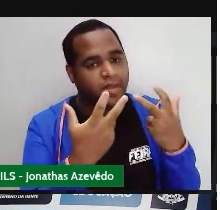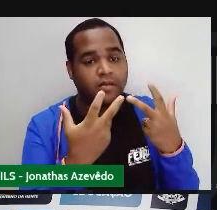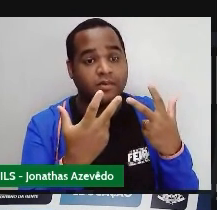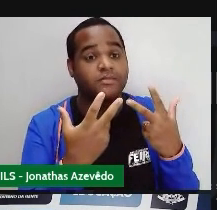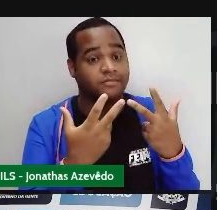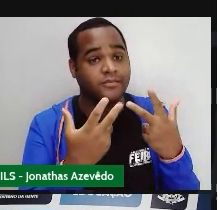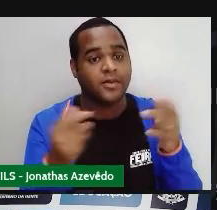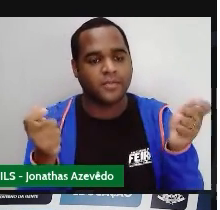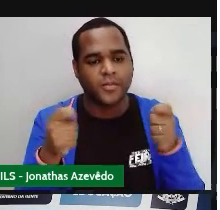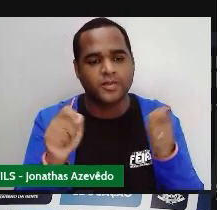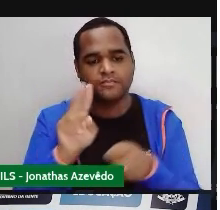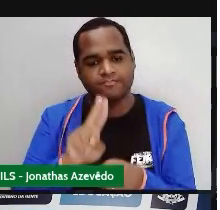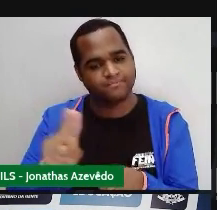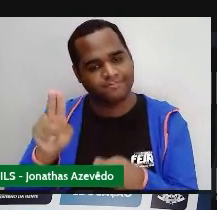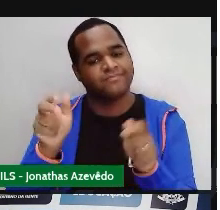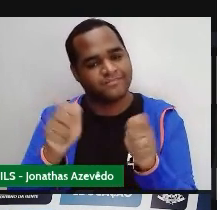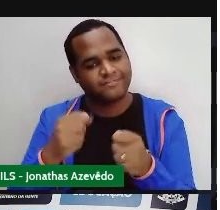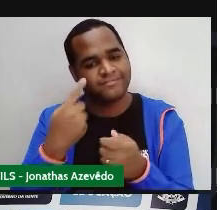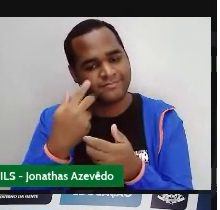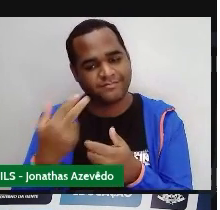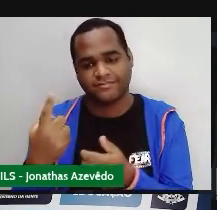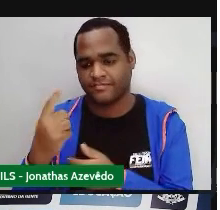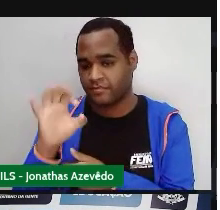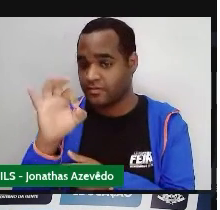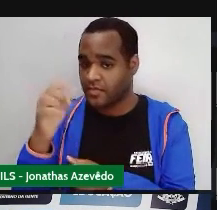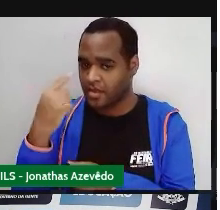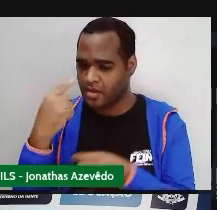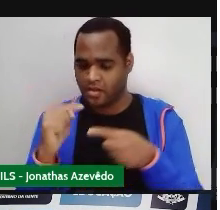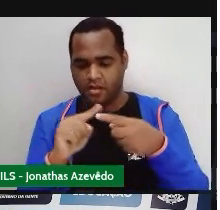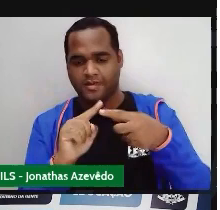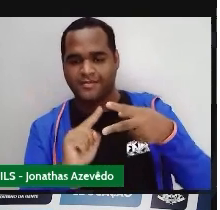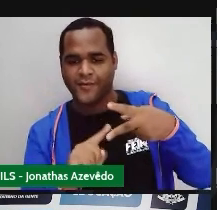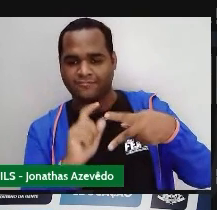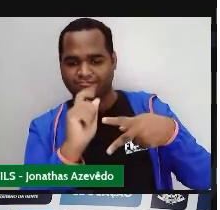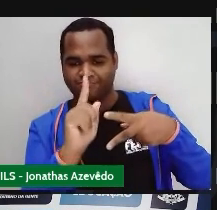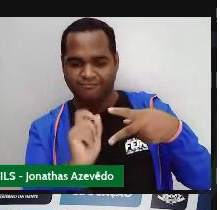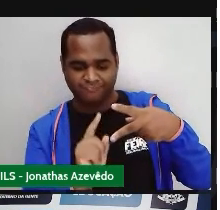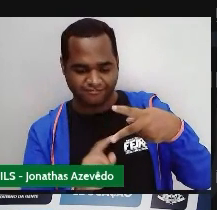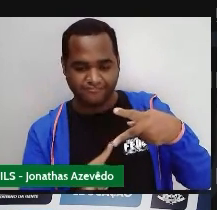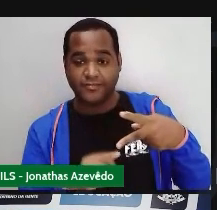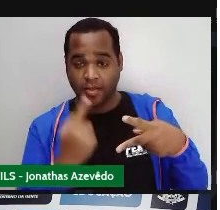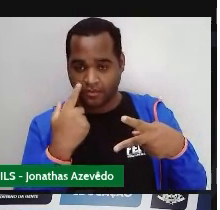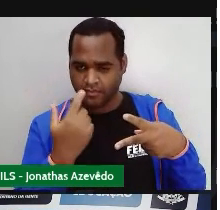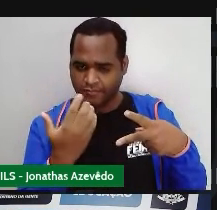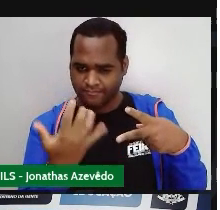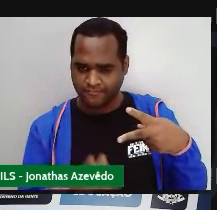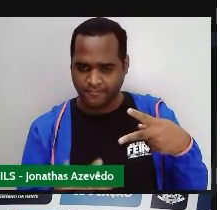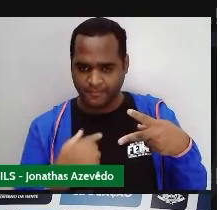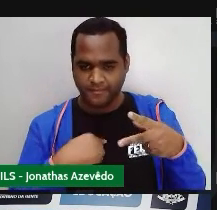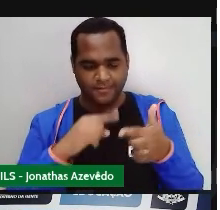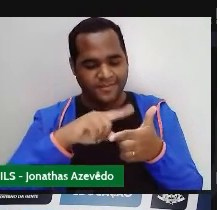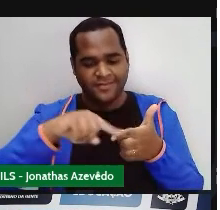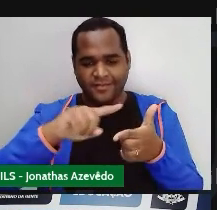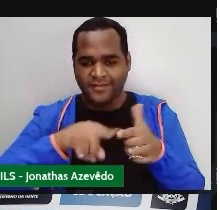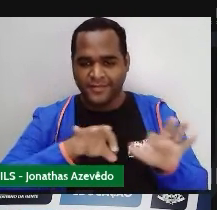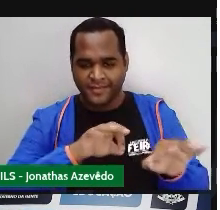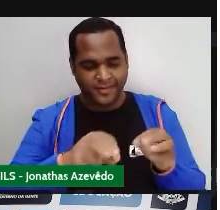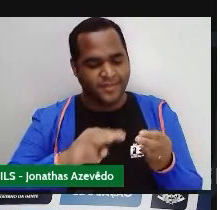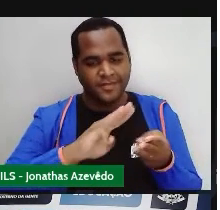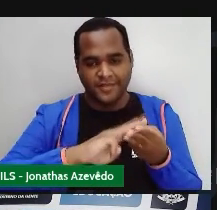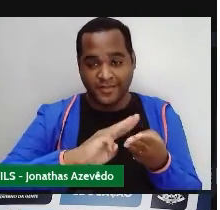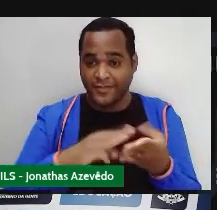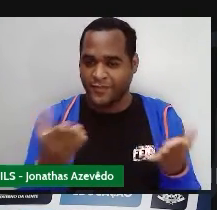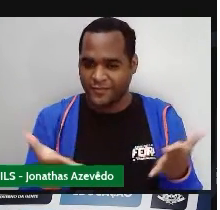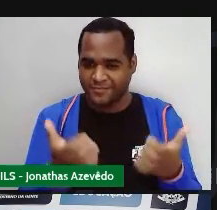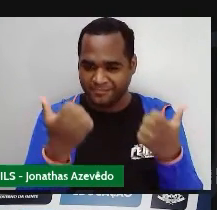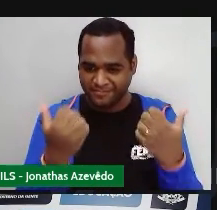fazer uso é do primeiro grau com duas incógnitas como a gente viu Nessa situação Zinha nesse probleminha que tava